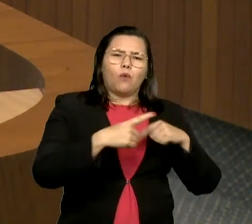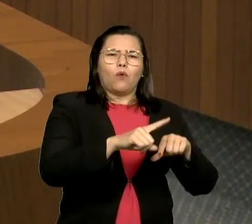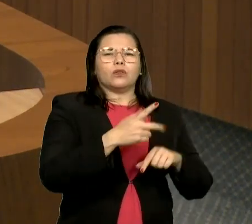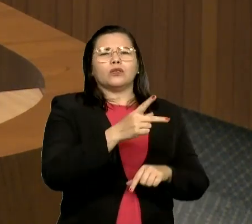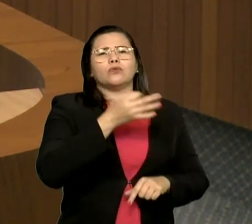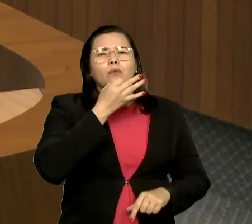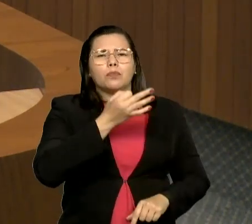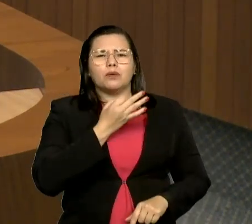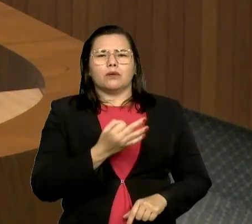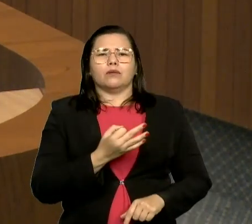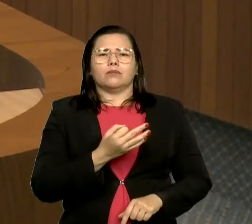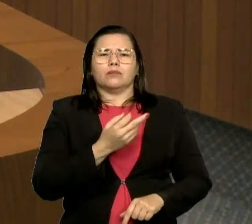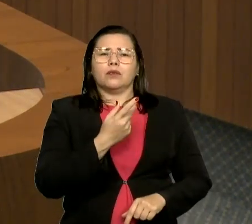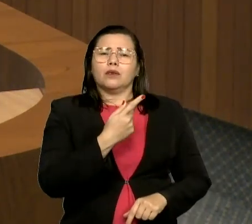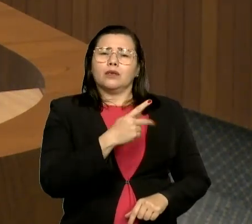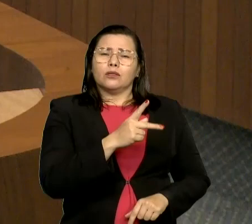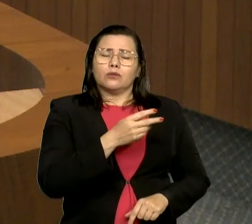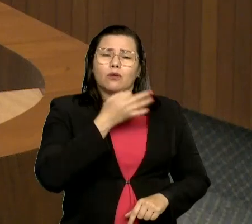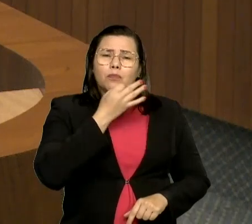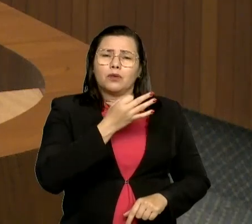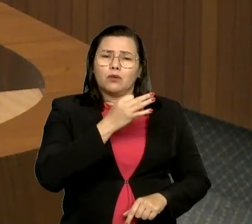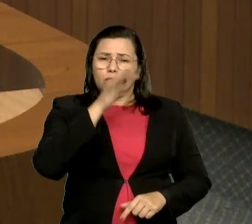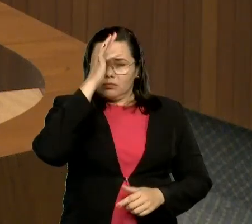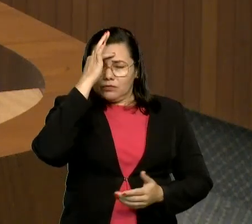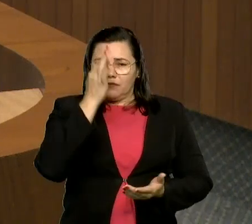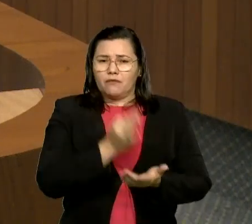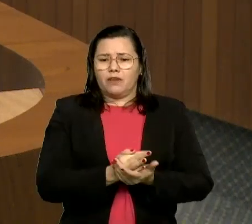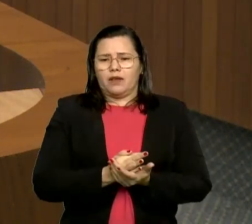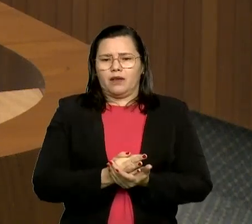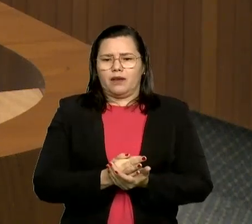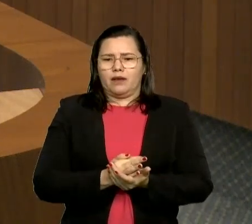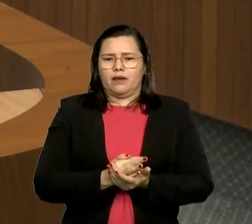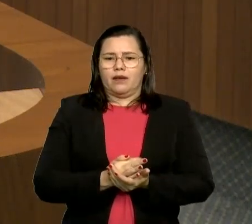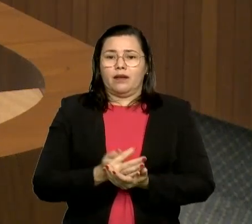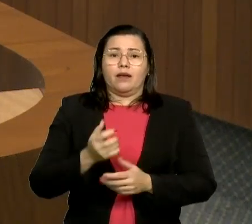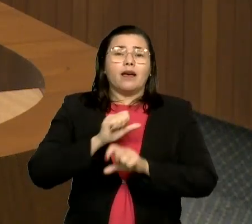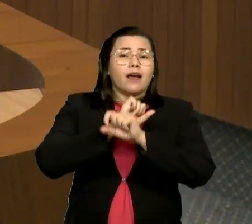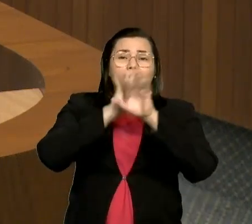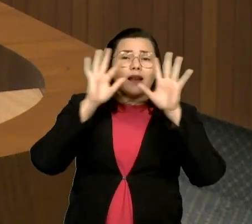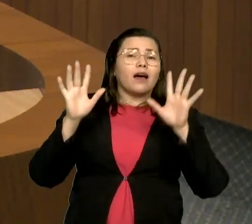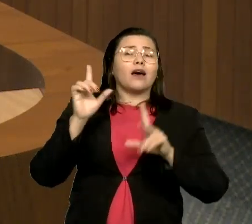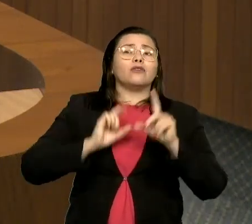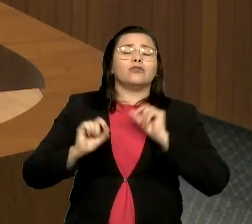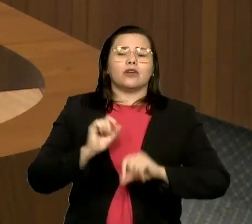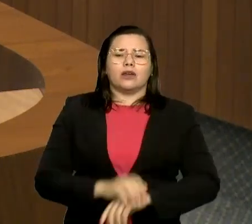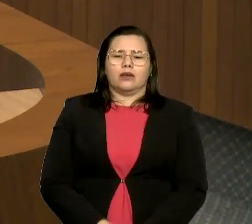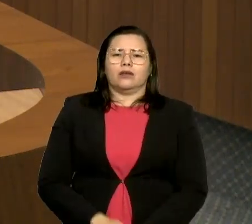Um caso muito claro, né, de cristofobia.